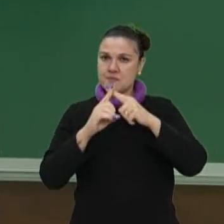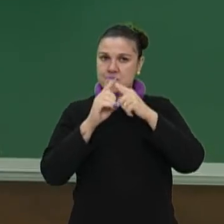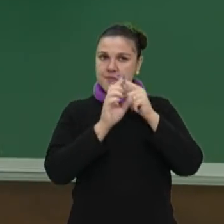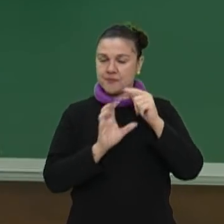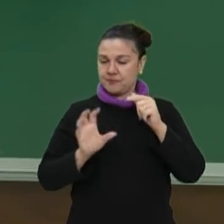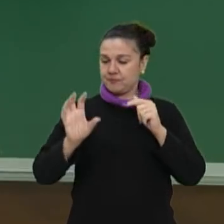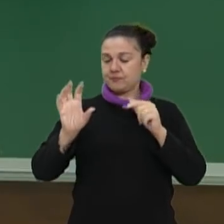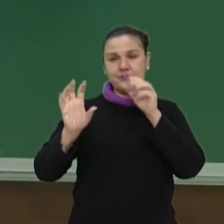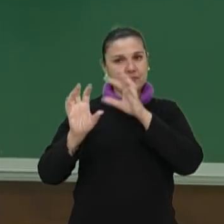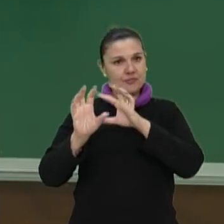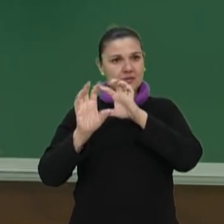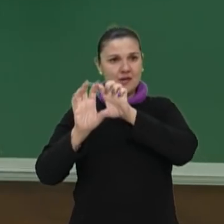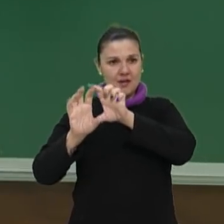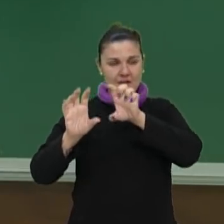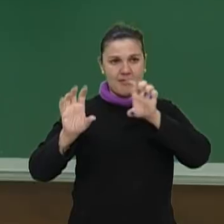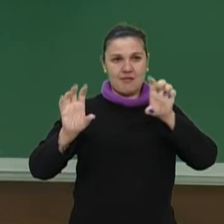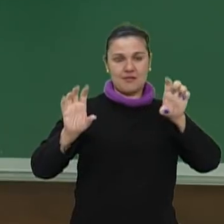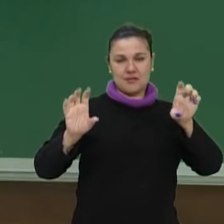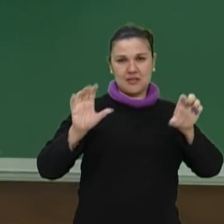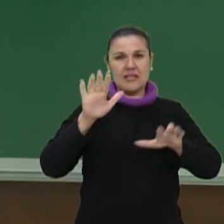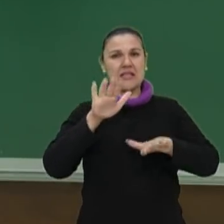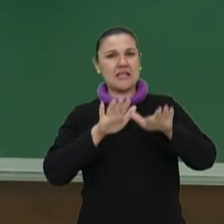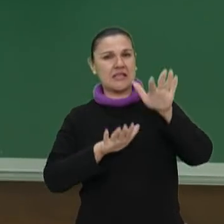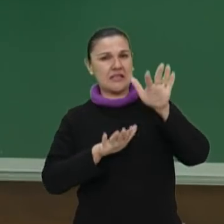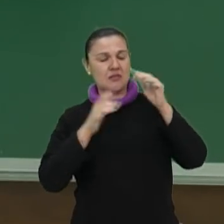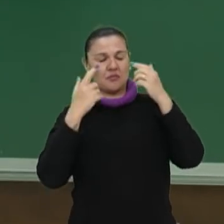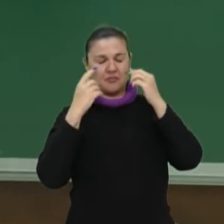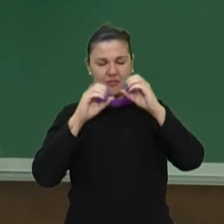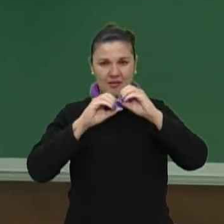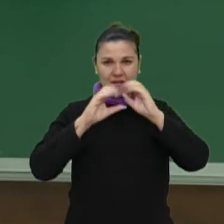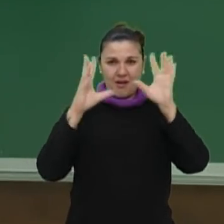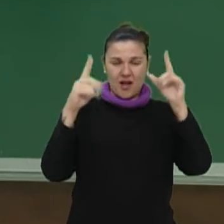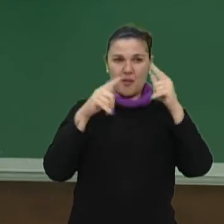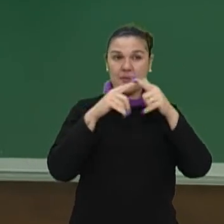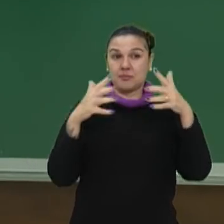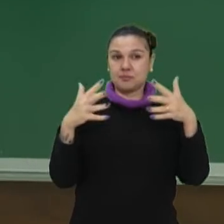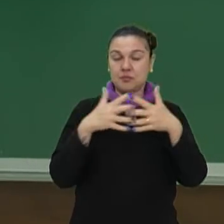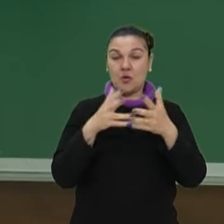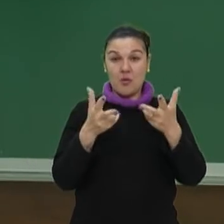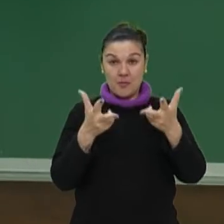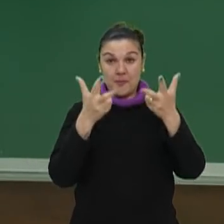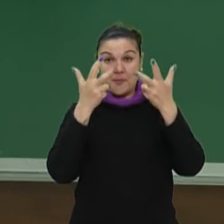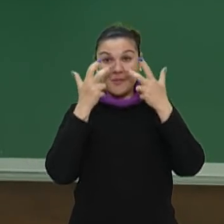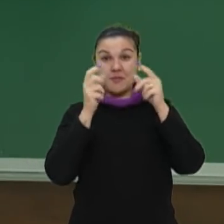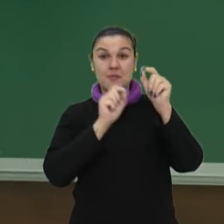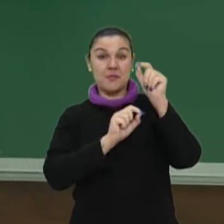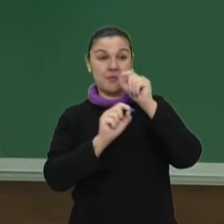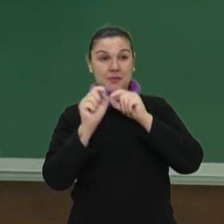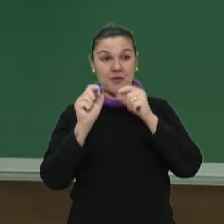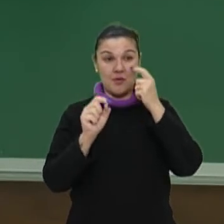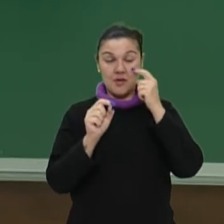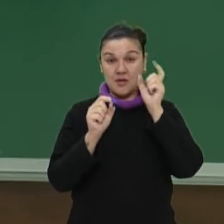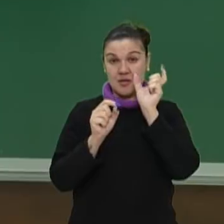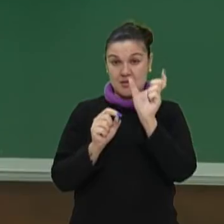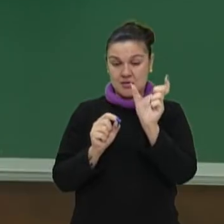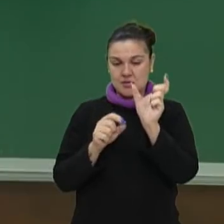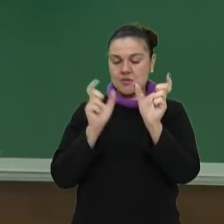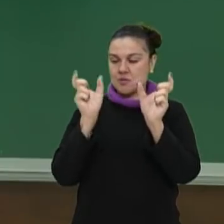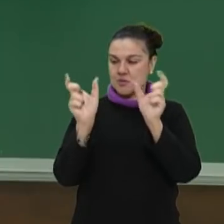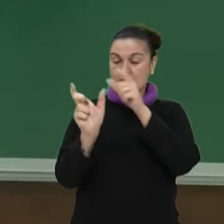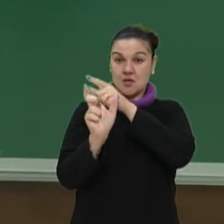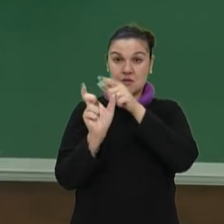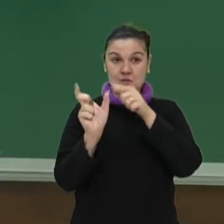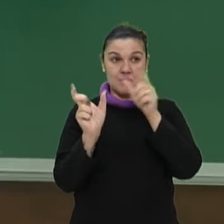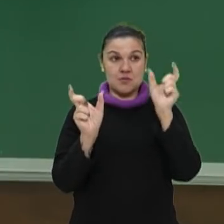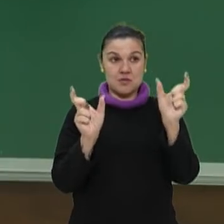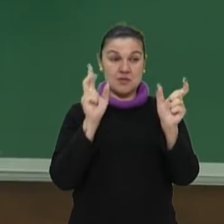o resultado vai ser esse, tá? Talvez não seja muito claro aqui, mas perceba o seguinte, que isso daqui, você tem que